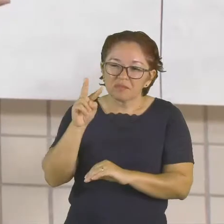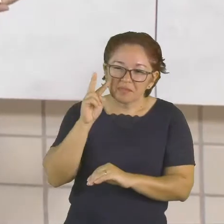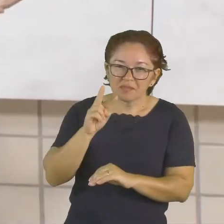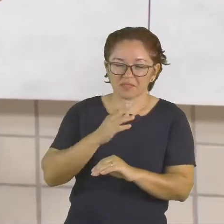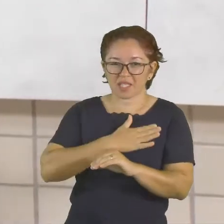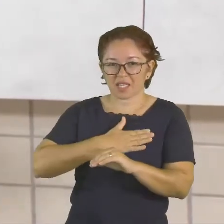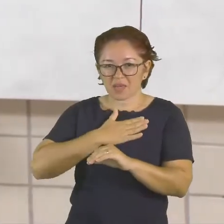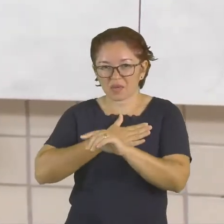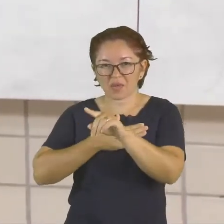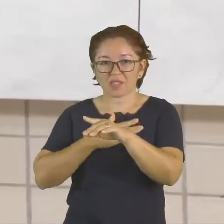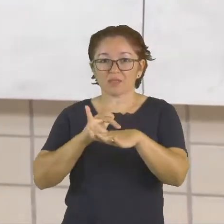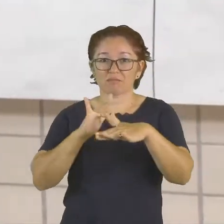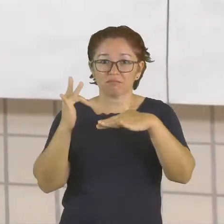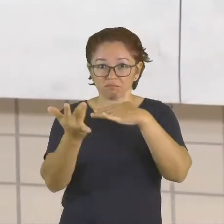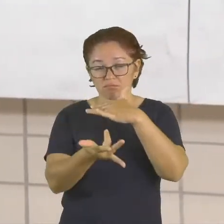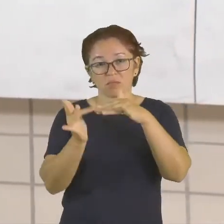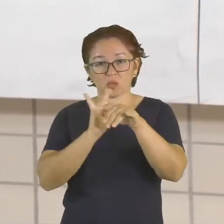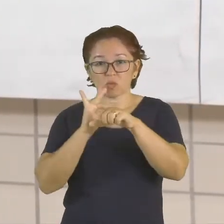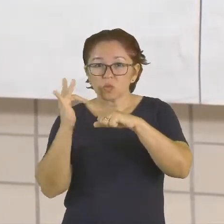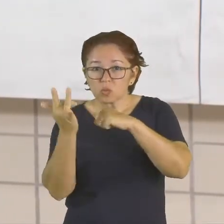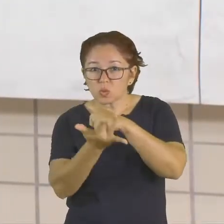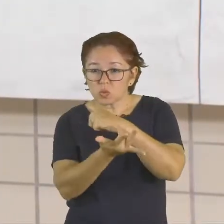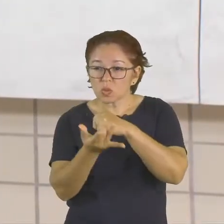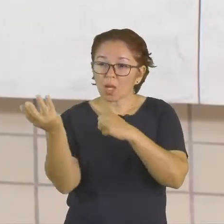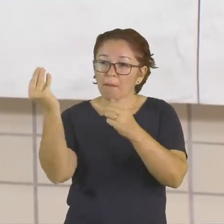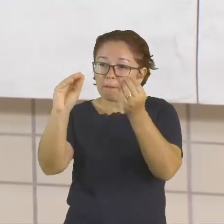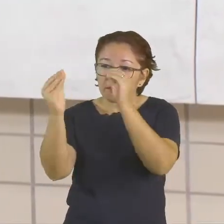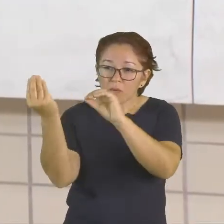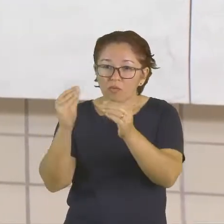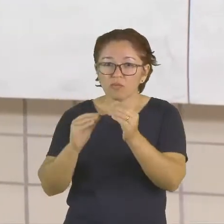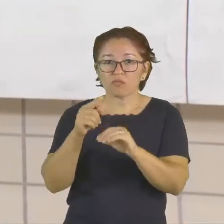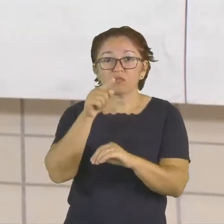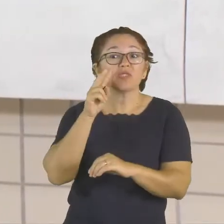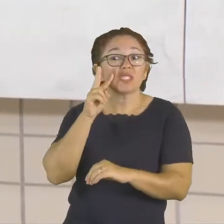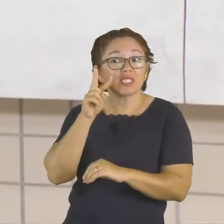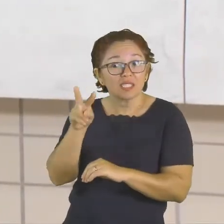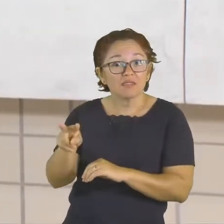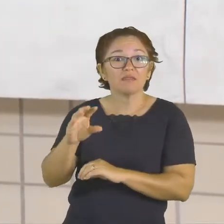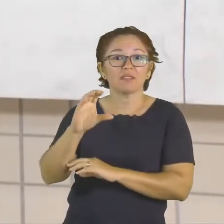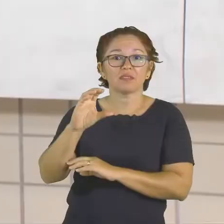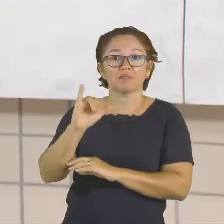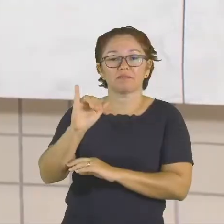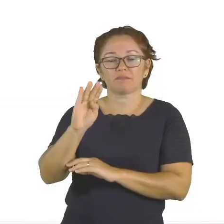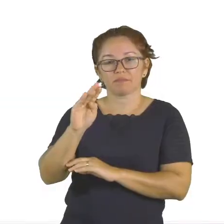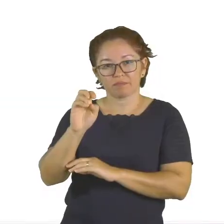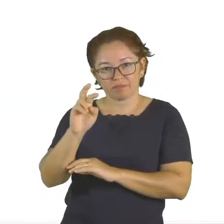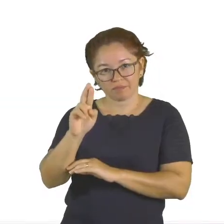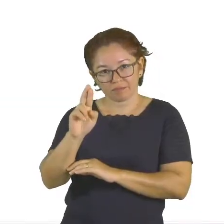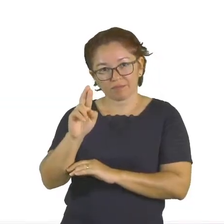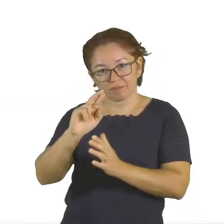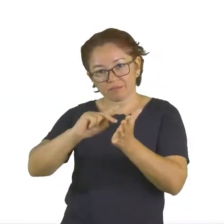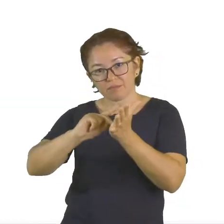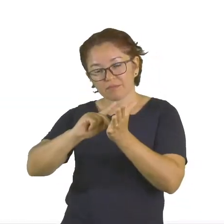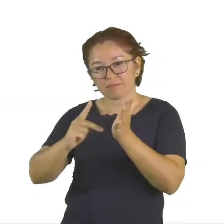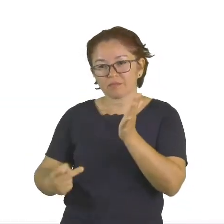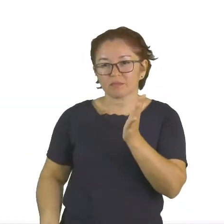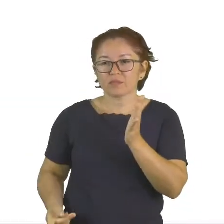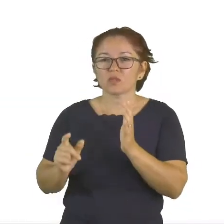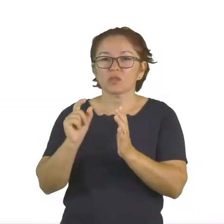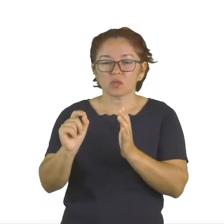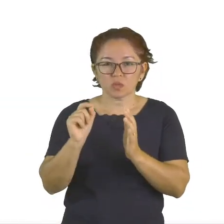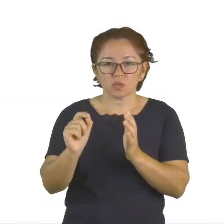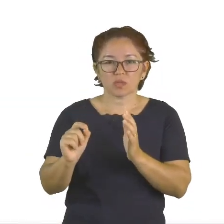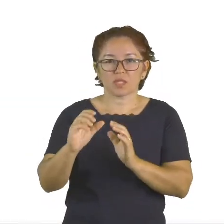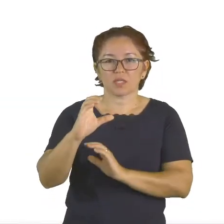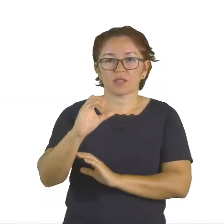dessas postagens, a gente se depara com cyberpoemas. Então, cyberpoema é um gênero textual